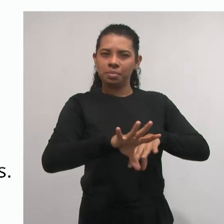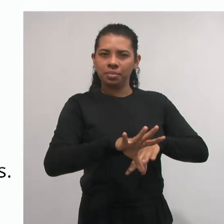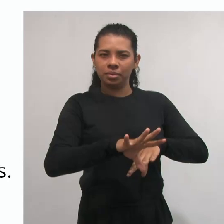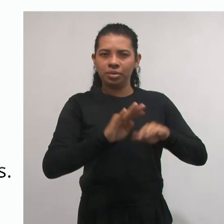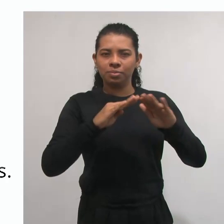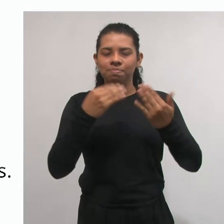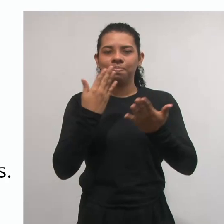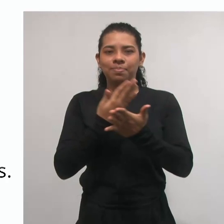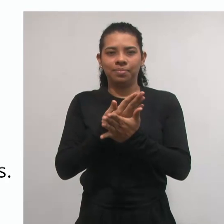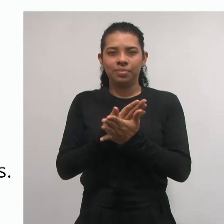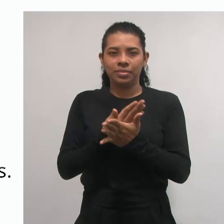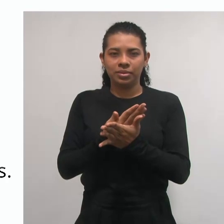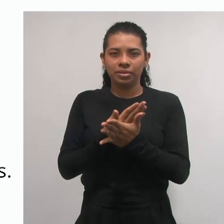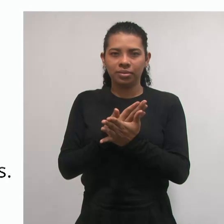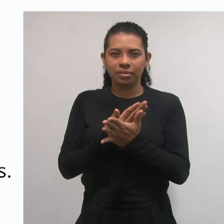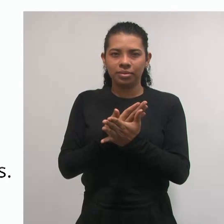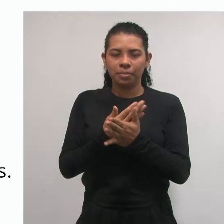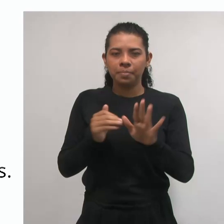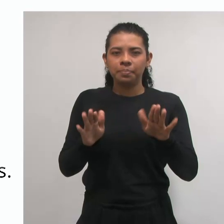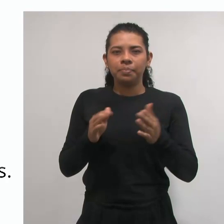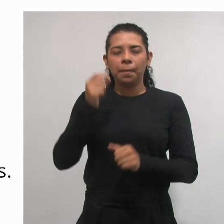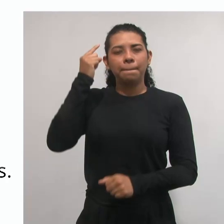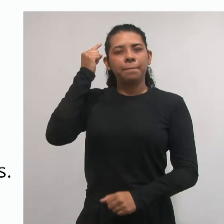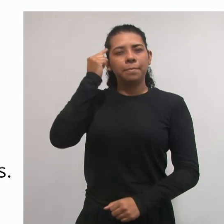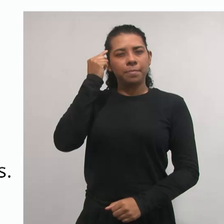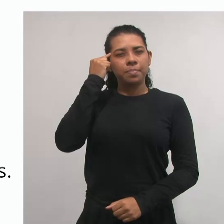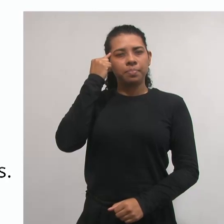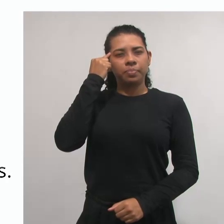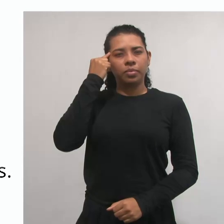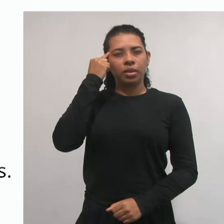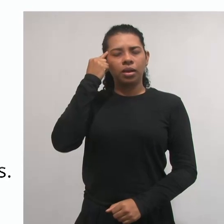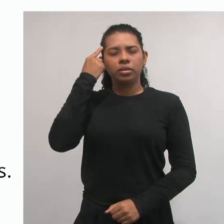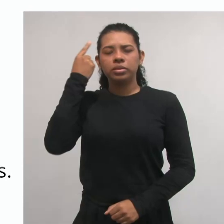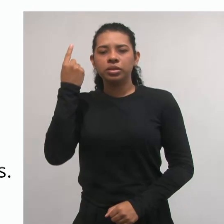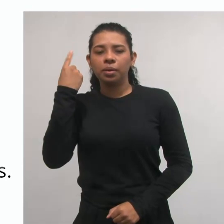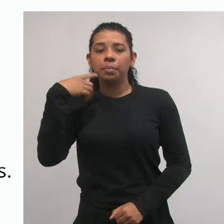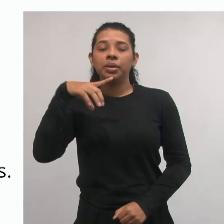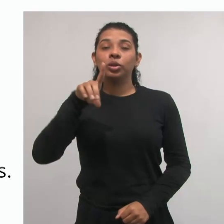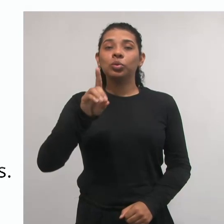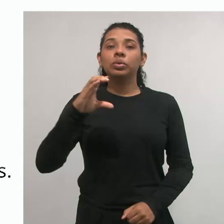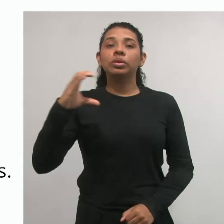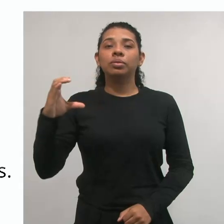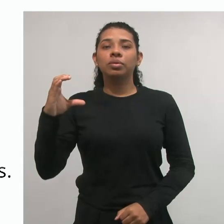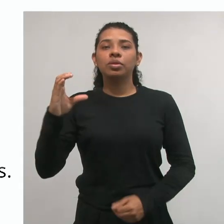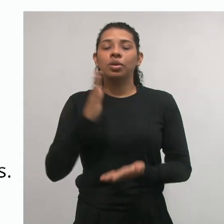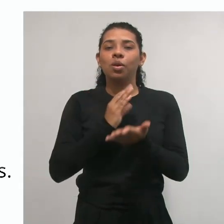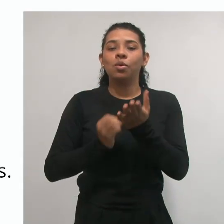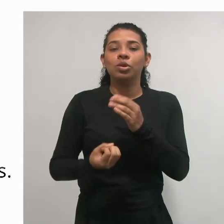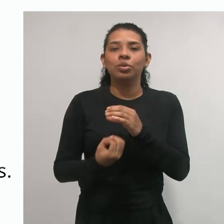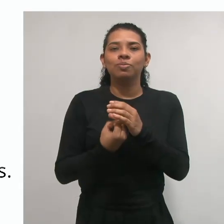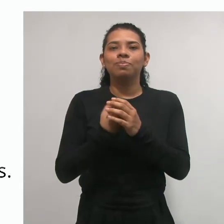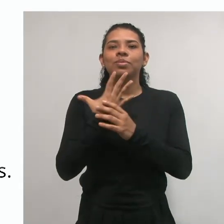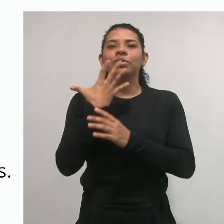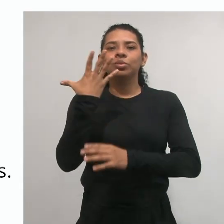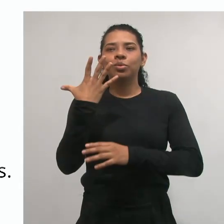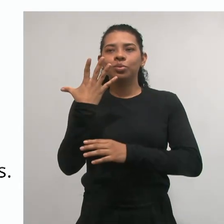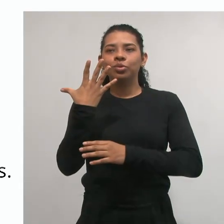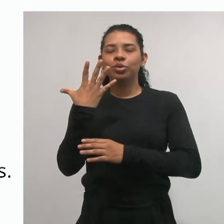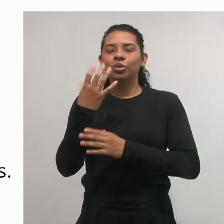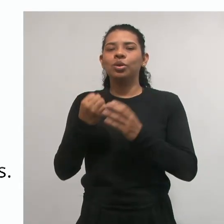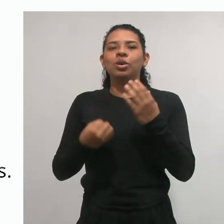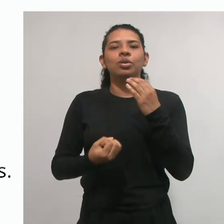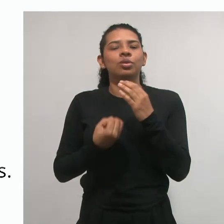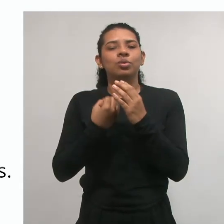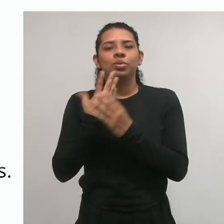prática pedagógica. Então, o pensamento decolonial, ele surge como denúncia, sim,